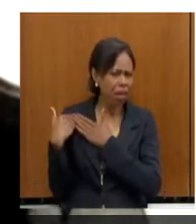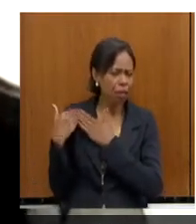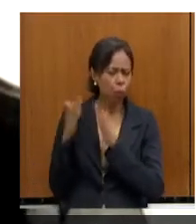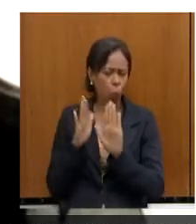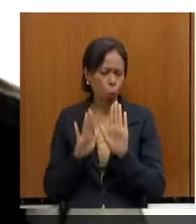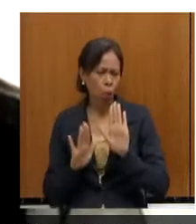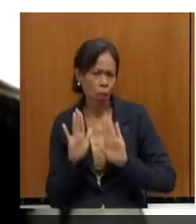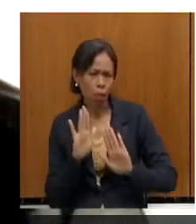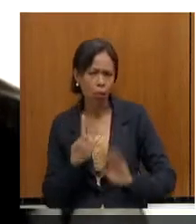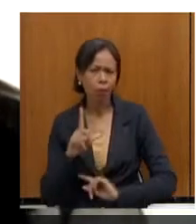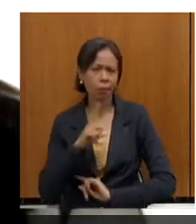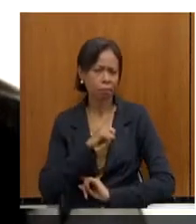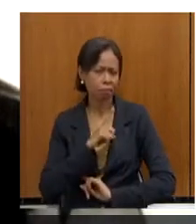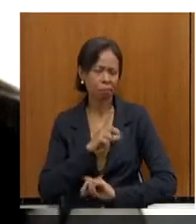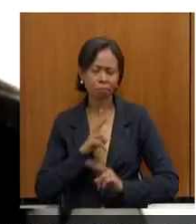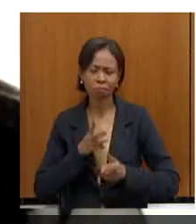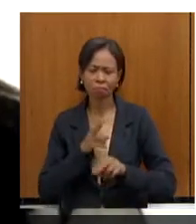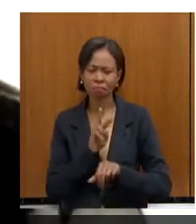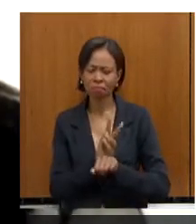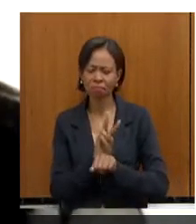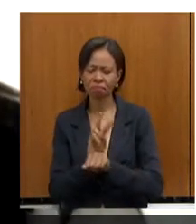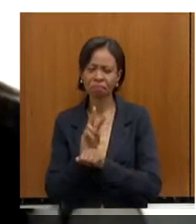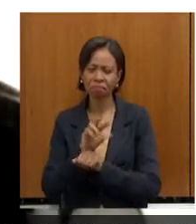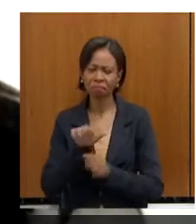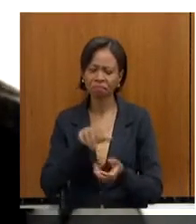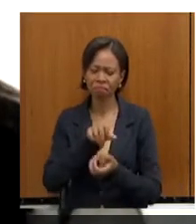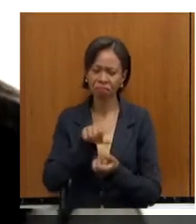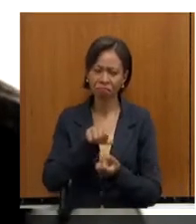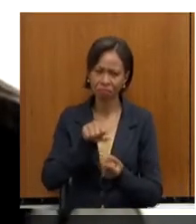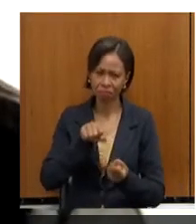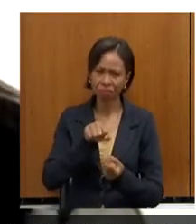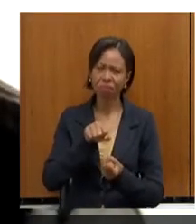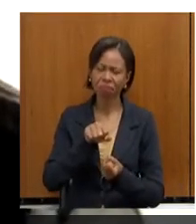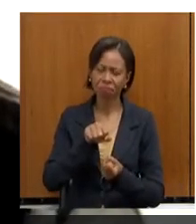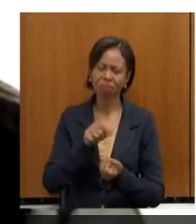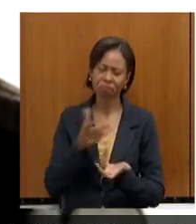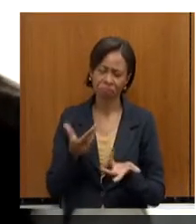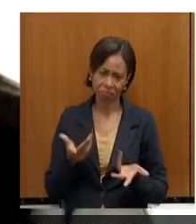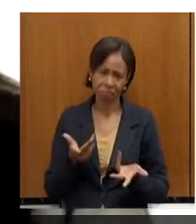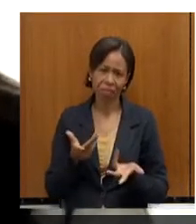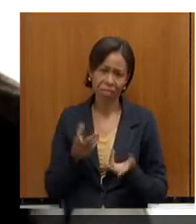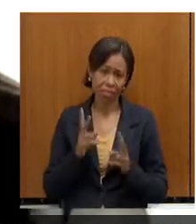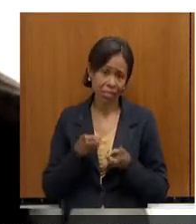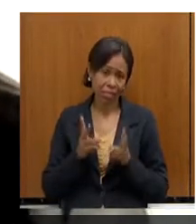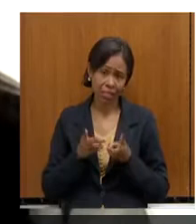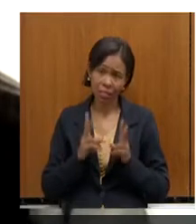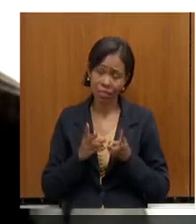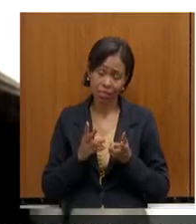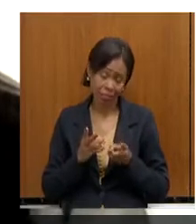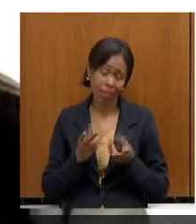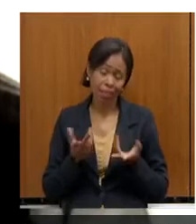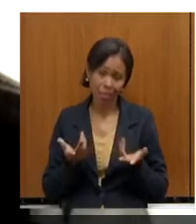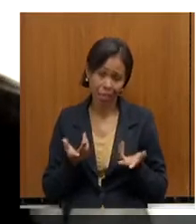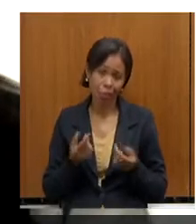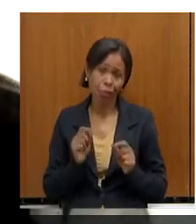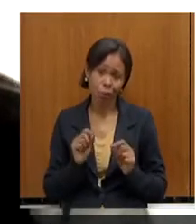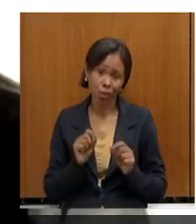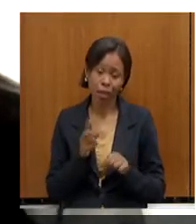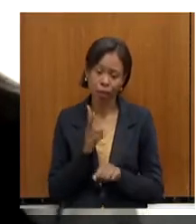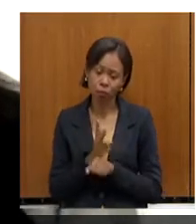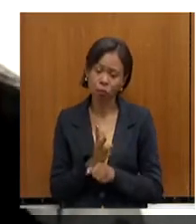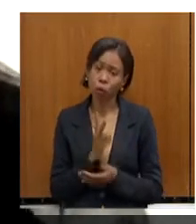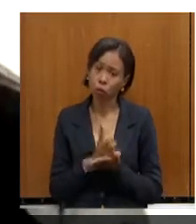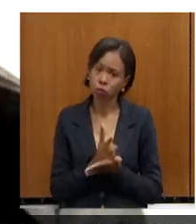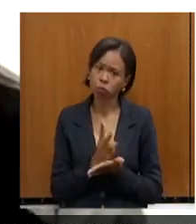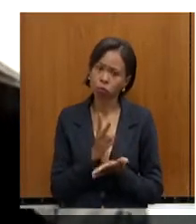o objetivo da sustentabilidade que é o que o próprio nome diz esta definição é manter